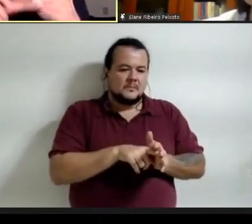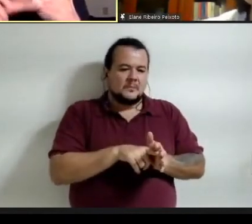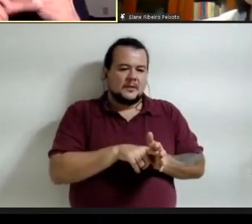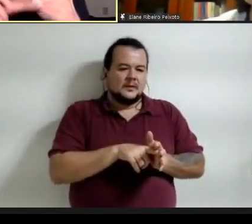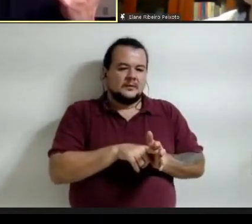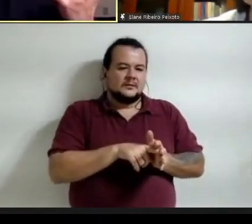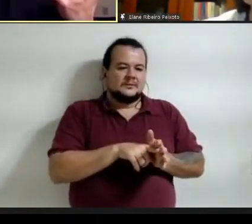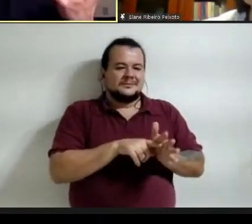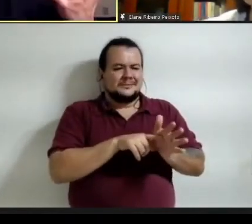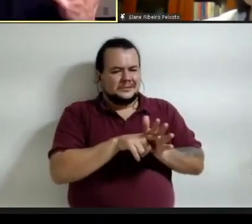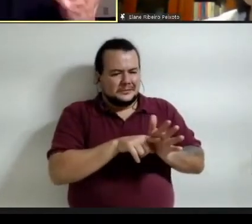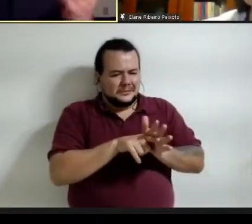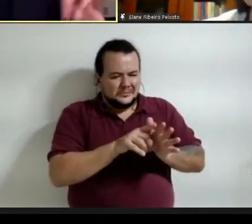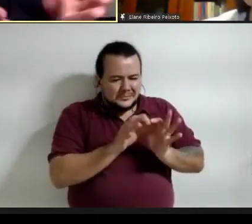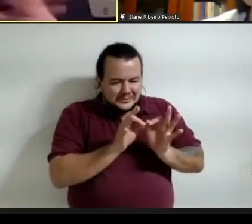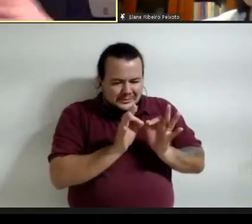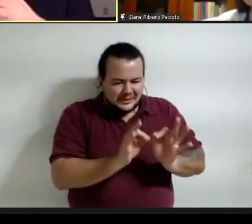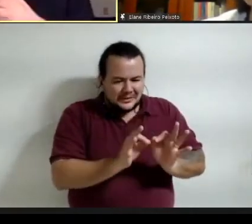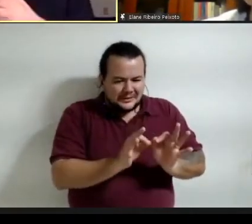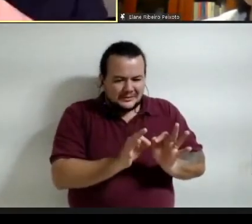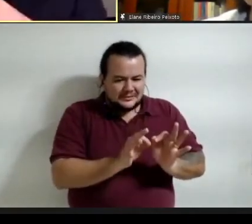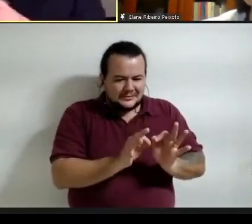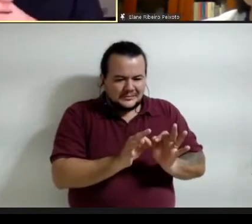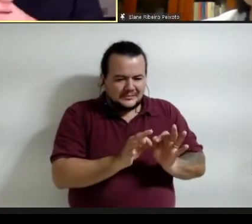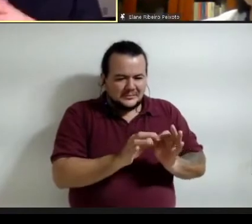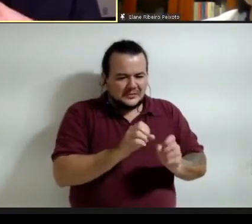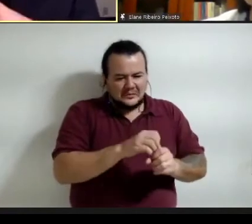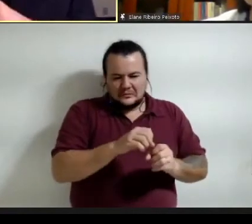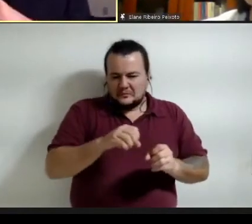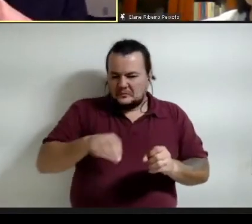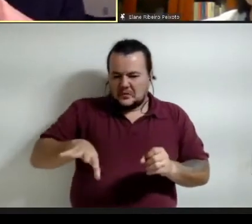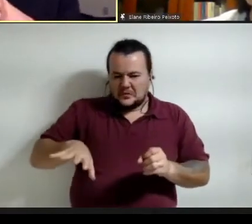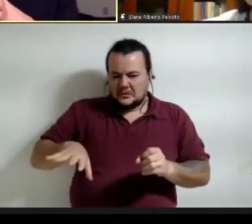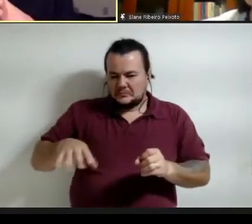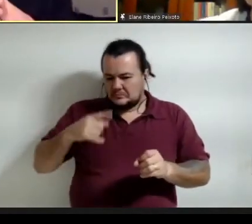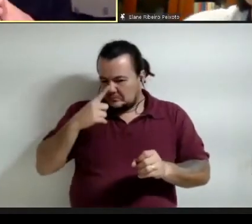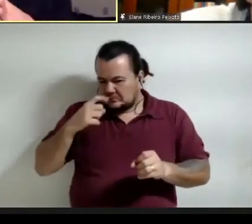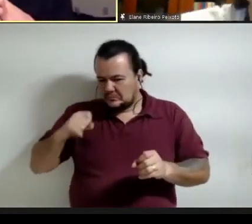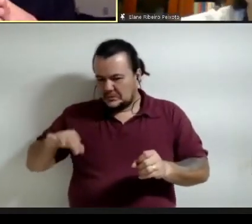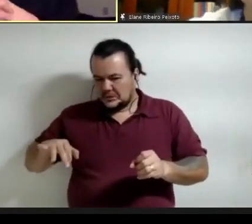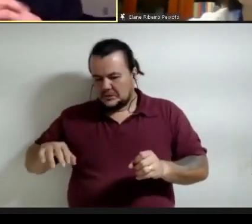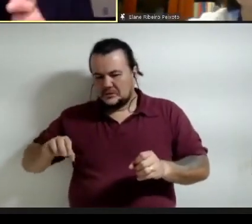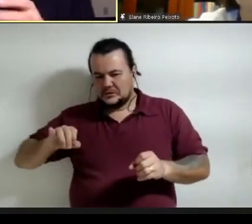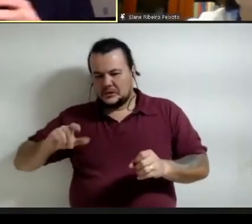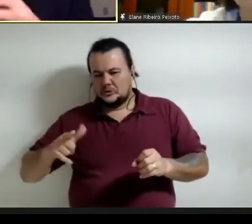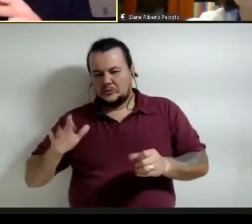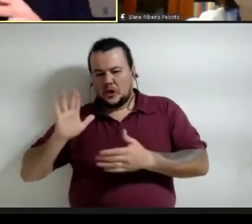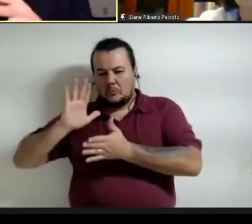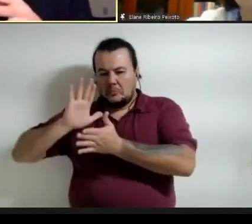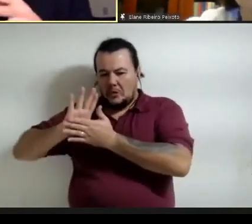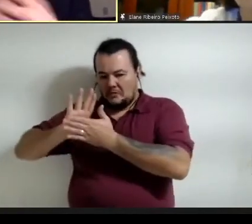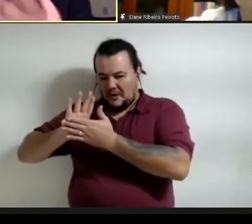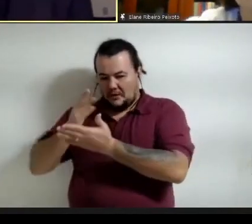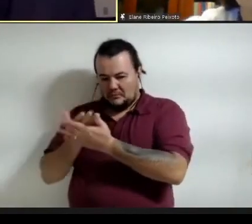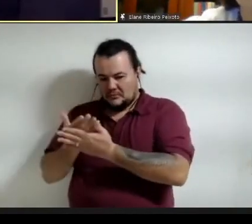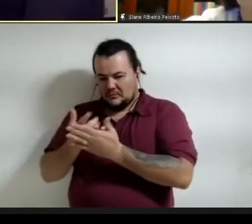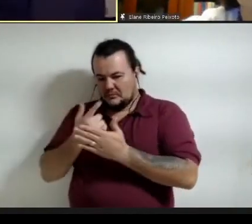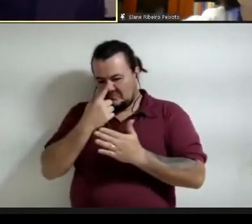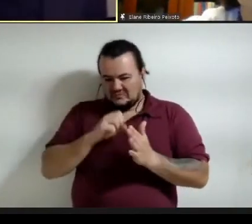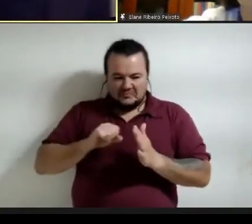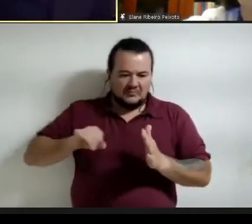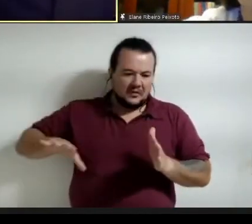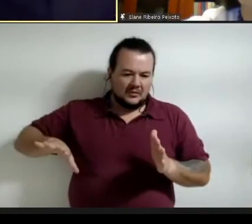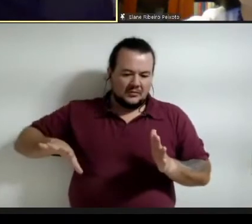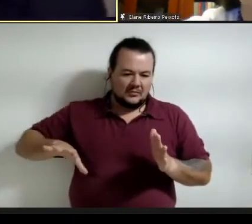estudos precisos, né? É descartado direto. Então, assim, essa questão da